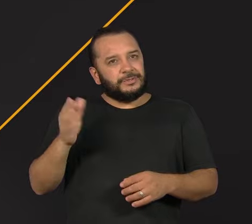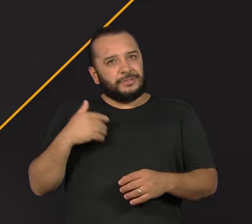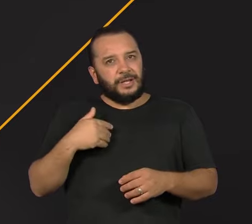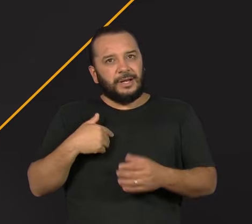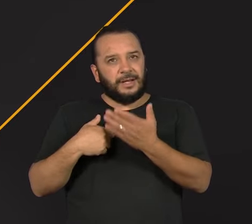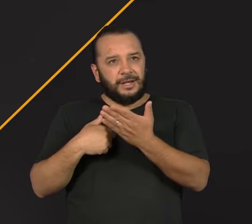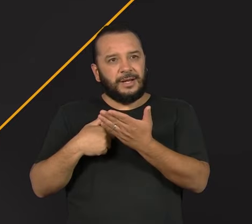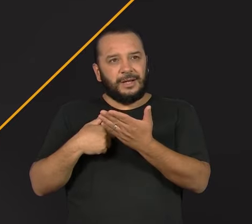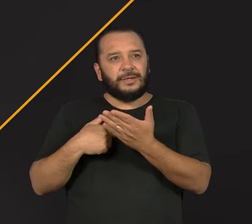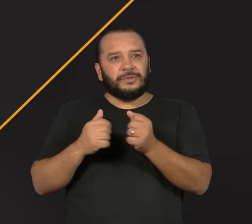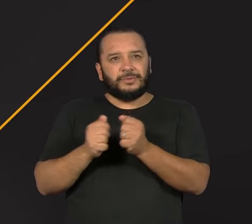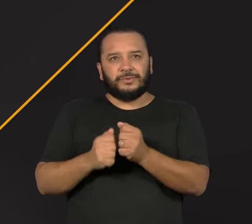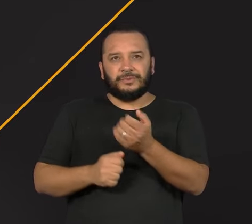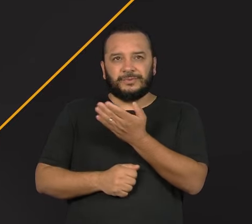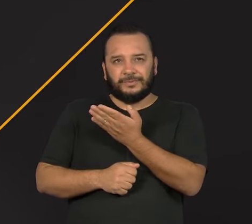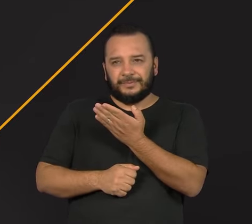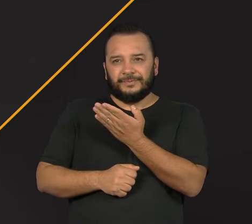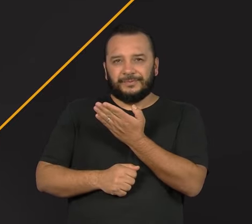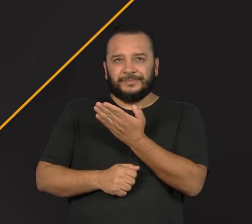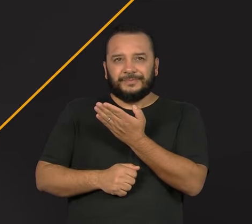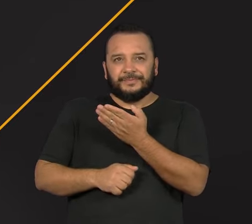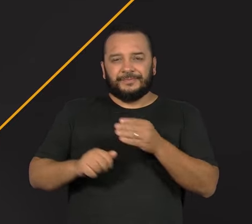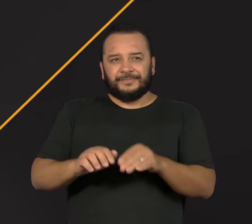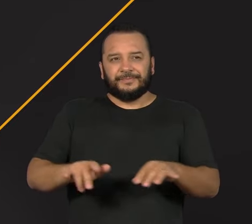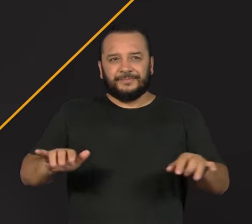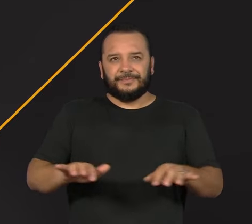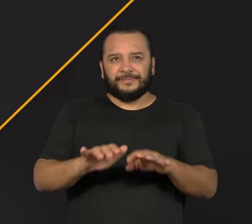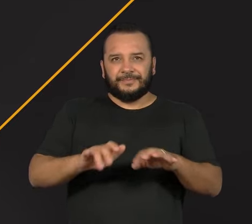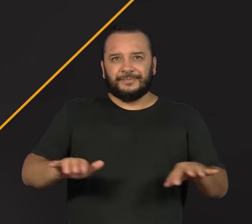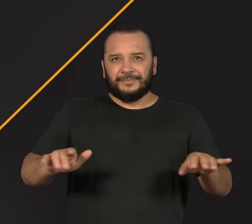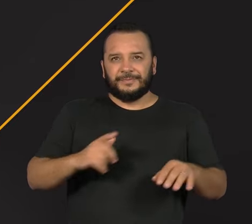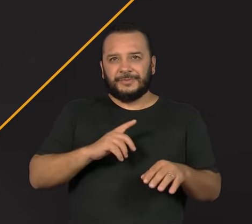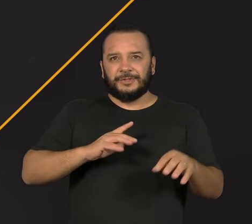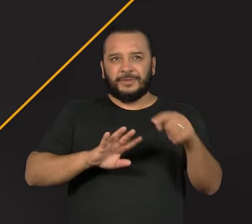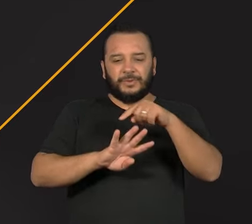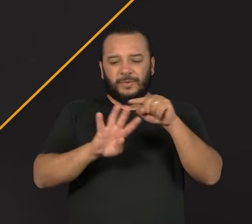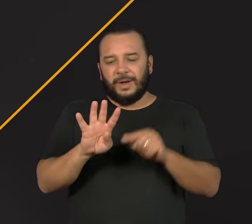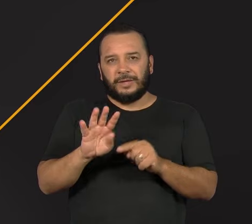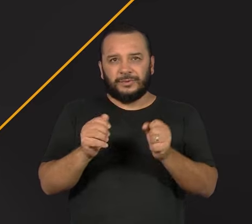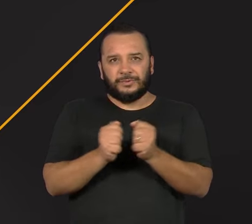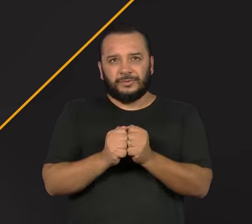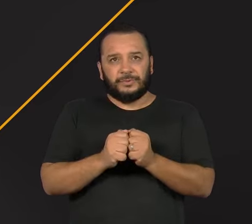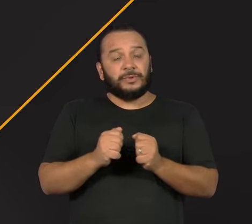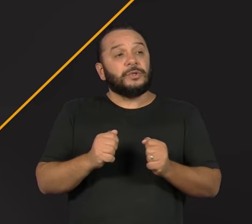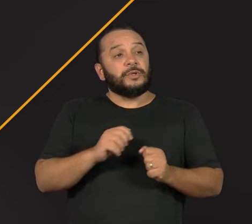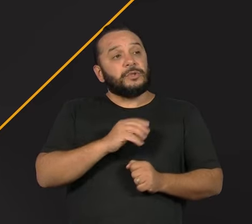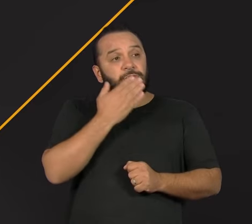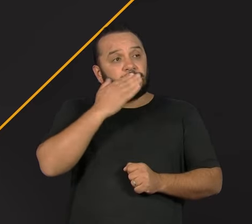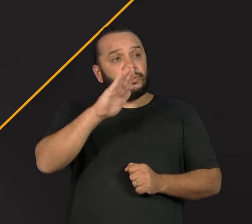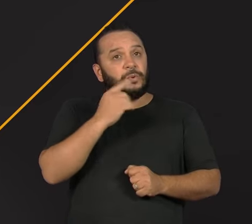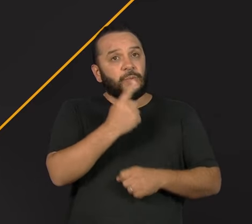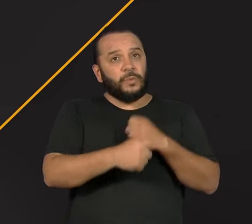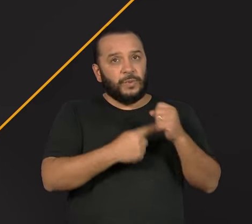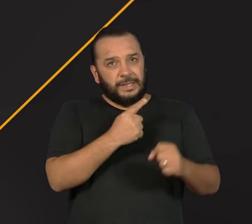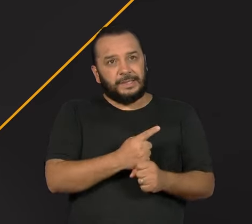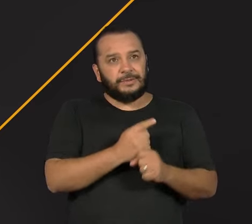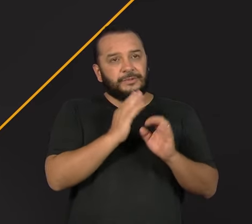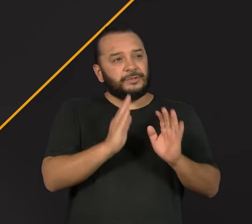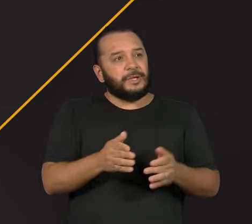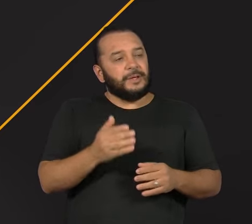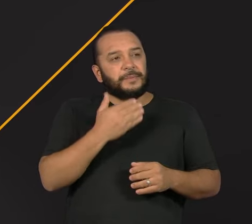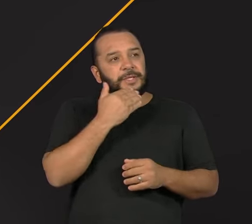era o maestro Edmundo Villani Corte. Na época, ele era o pianista do então Quarteto 11,5. E o Jô, quando terminou o primeiro ano, pediu que o